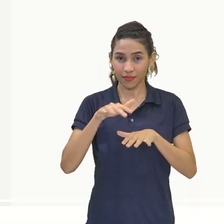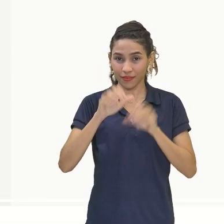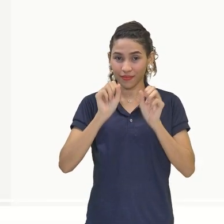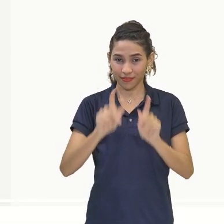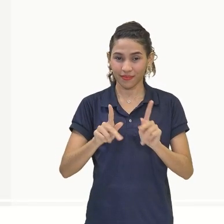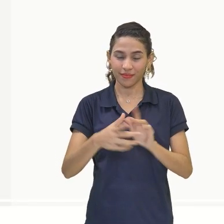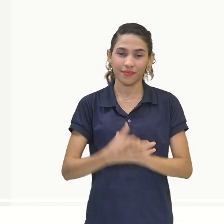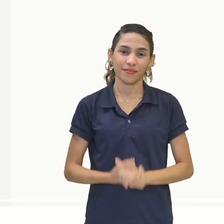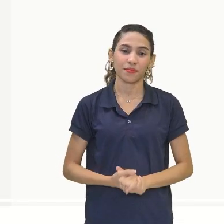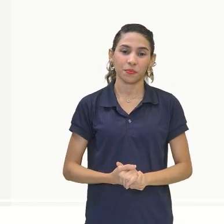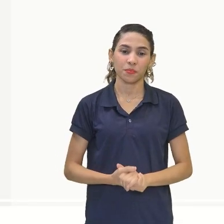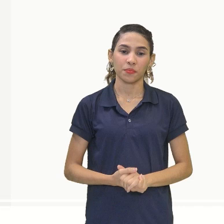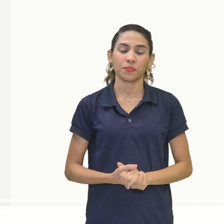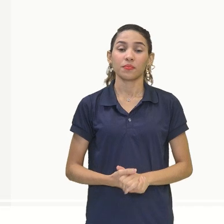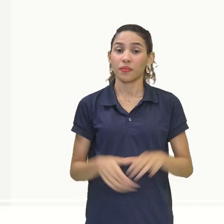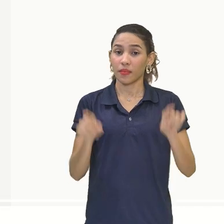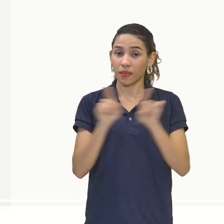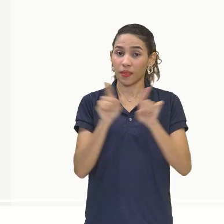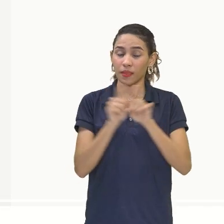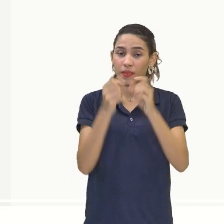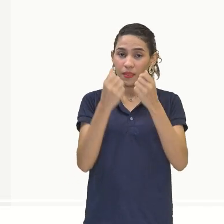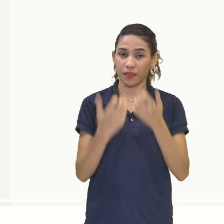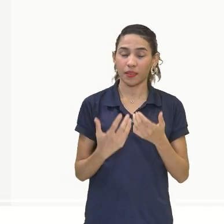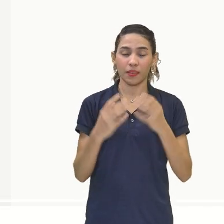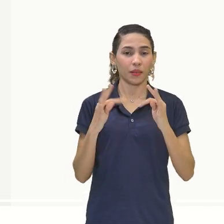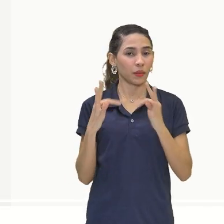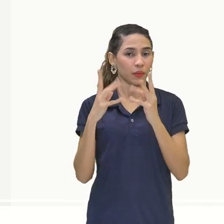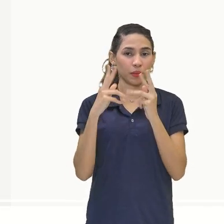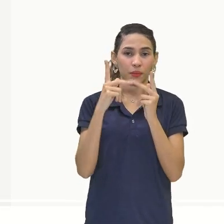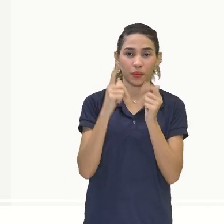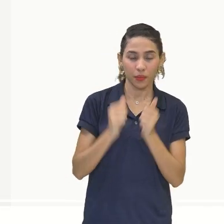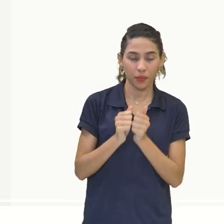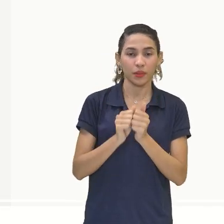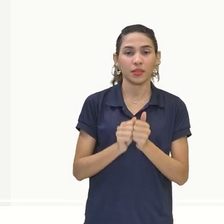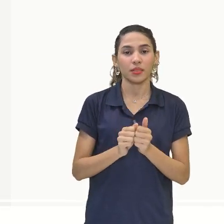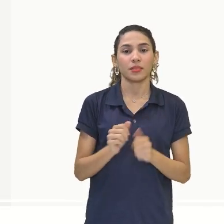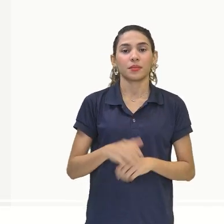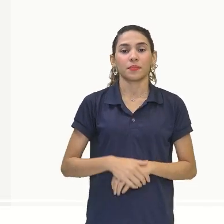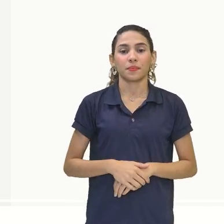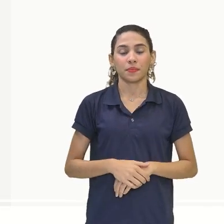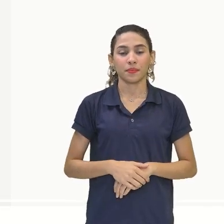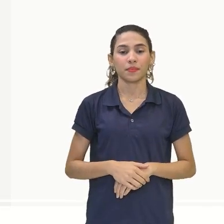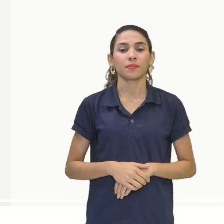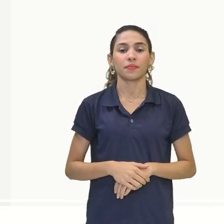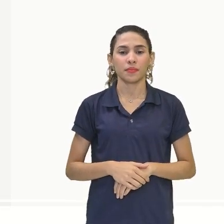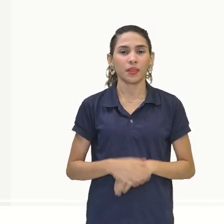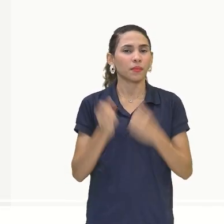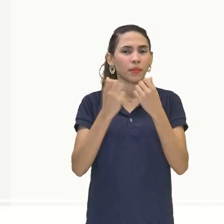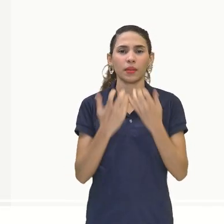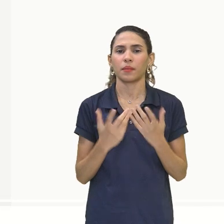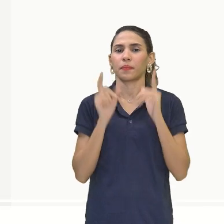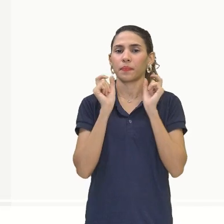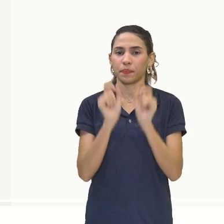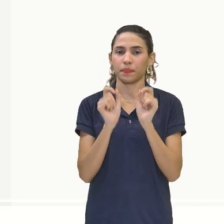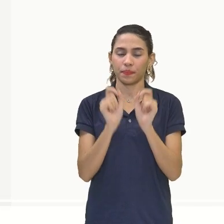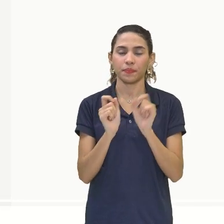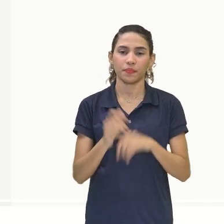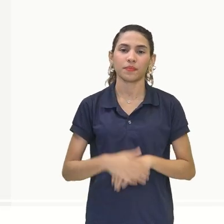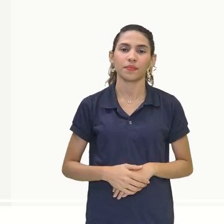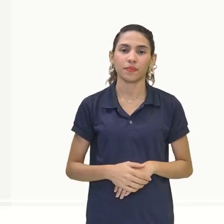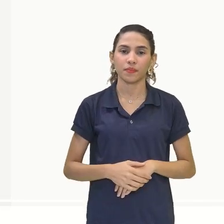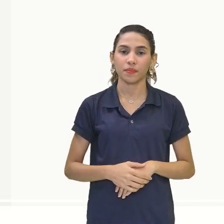bem. Aí nós falamos aí de todas essas grandezas para dizer o seguinte, que